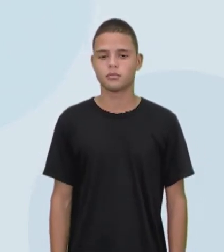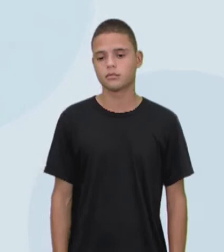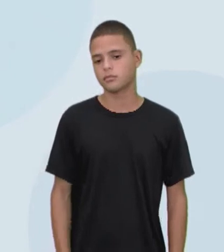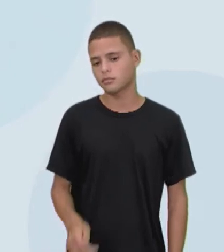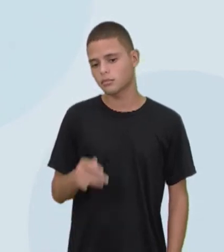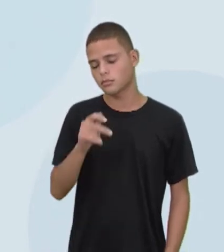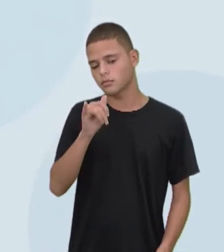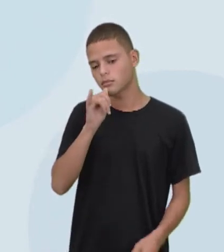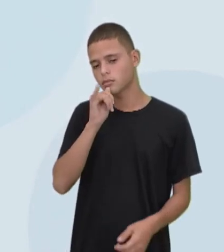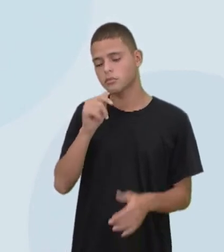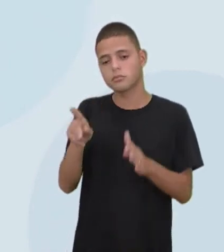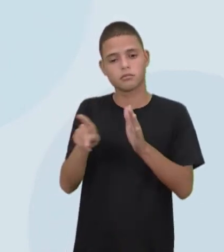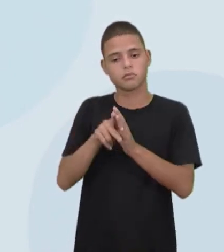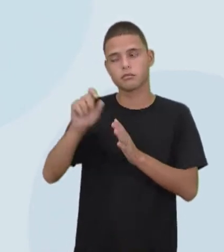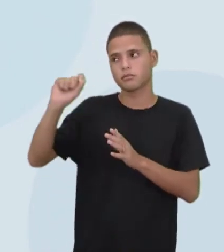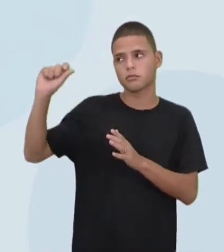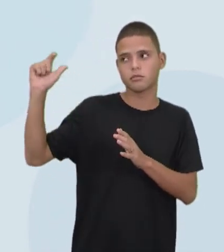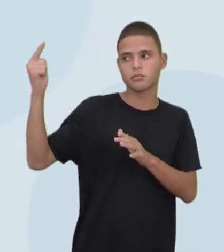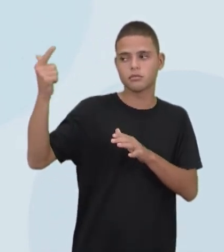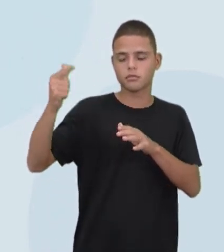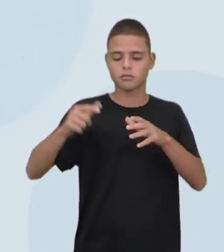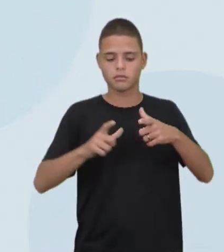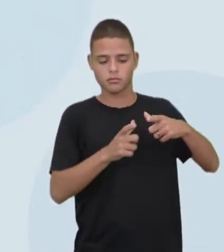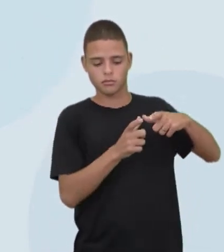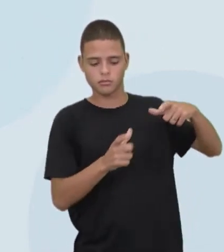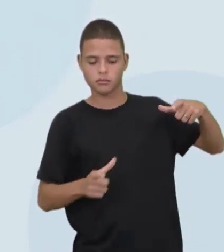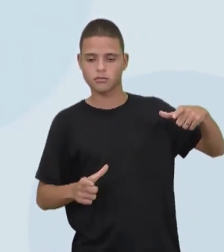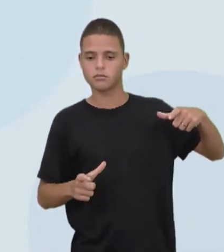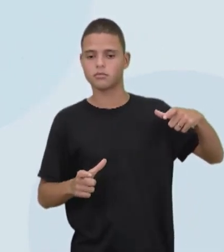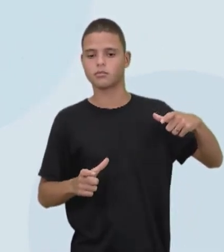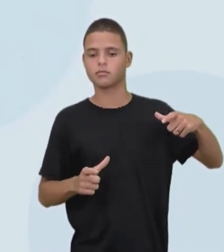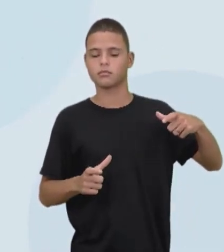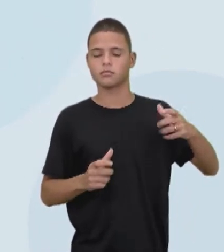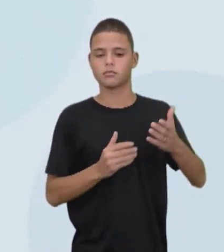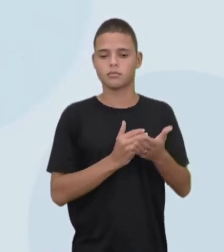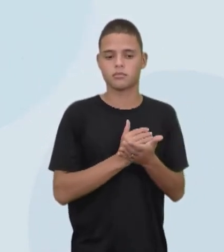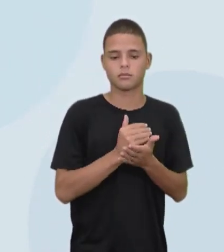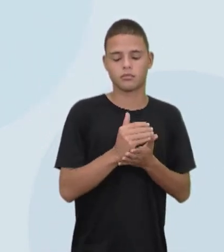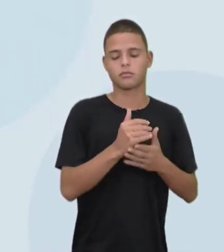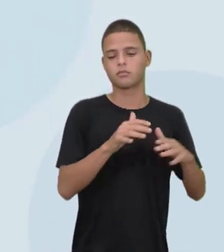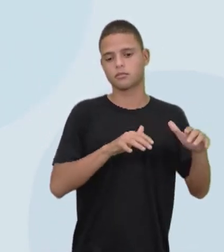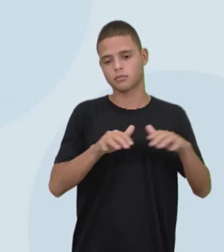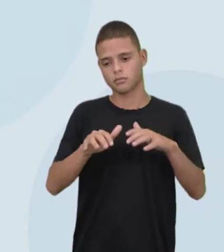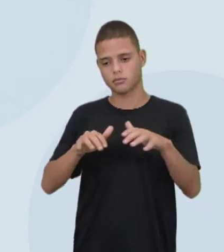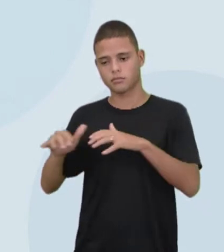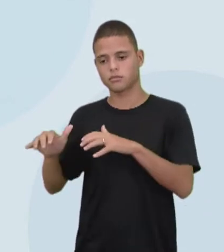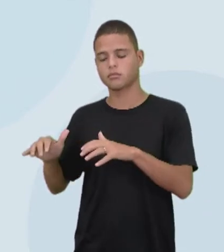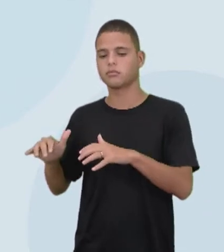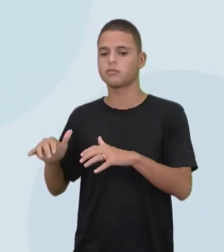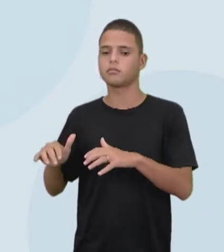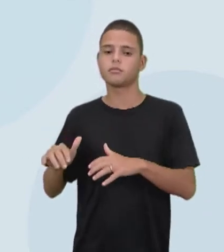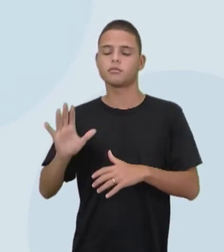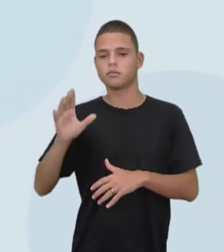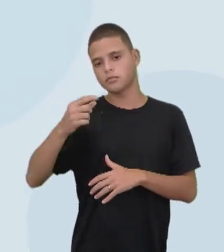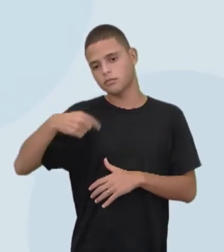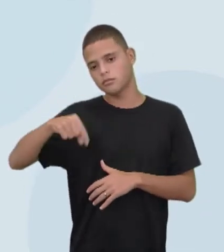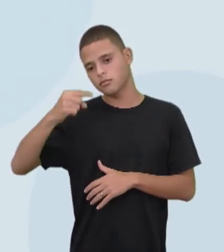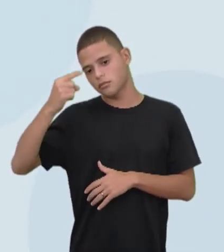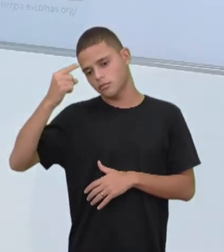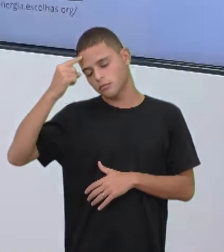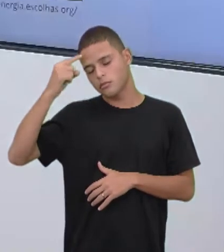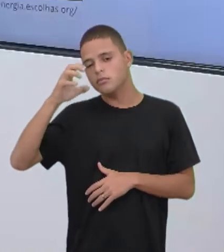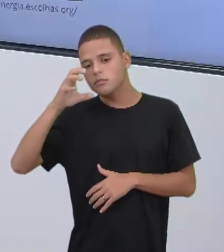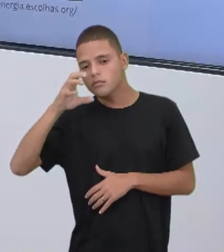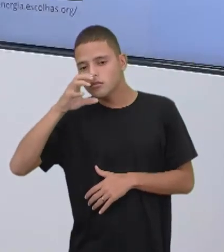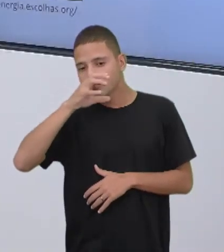própria luz faz o elétron andar, viajar, começar a se movimentar. Enquanto que quando a gente fala de calor,